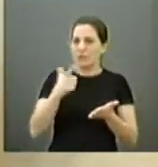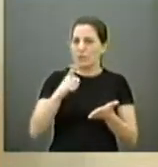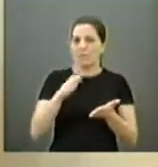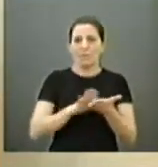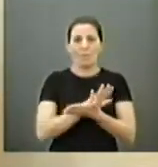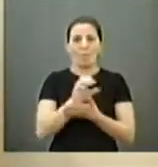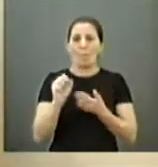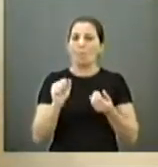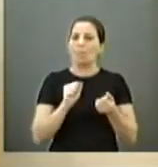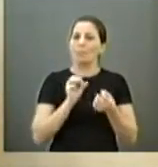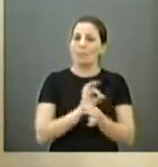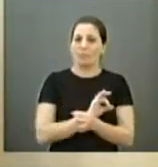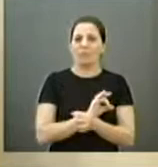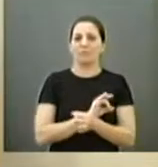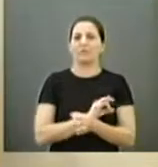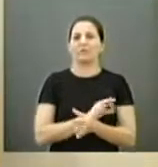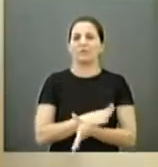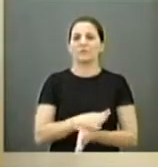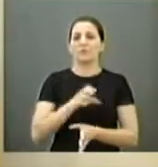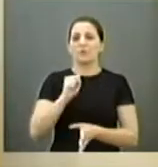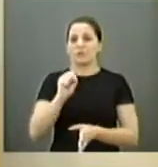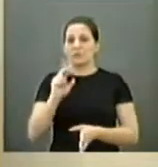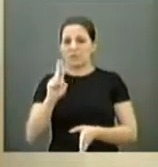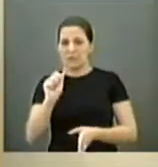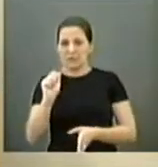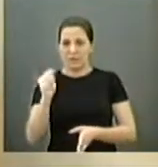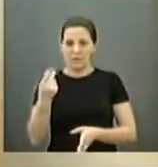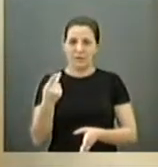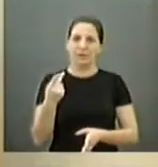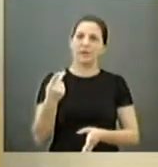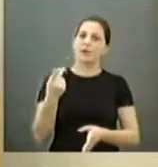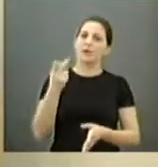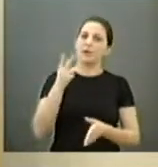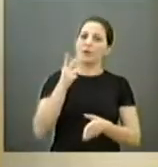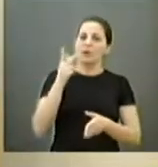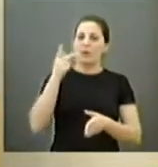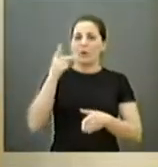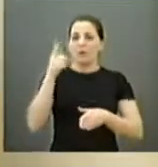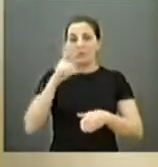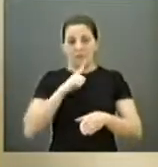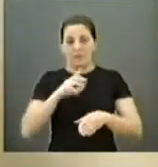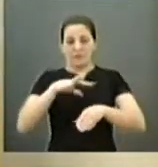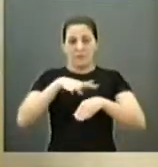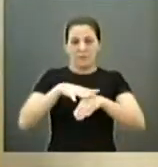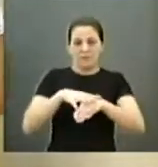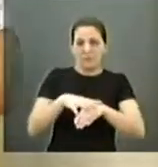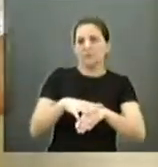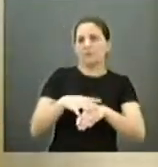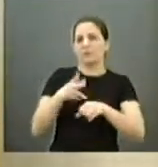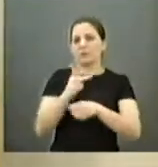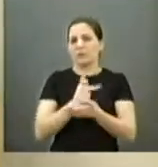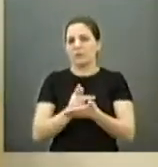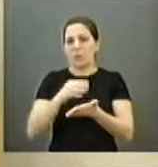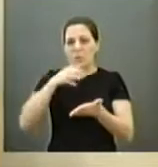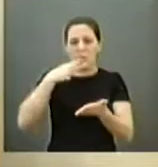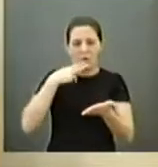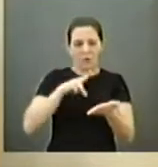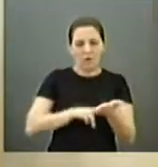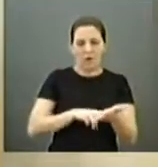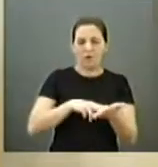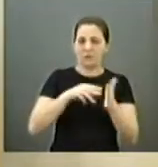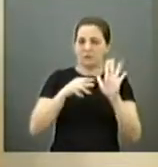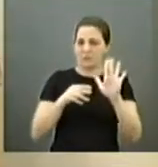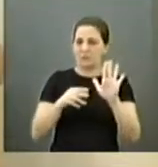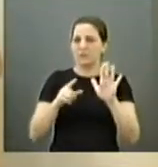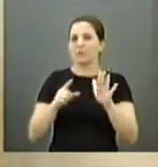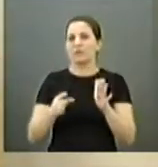seja, o Sara também foi procurado por pacientes com uma carta na mão e não entrou em contato com o Ministério da Saúde para, pelo menos, questionar o porquê